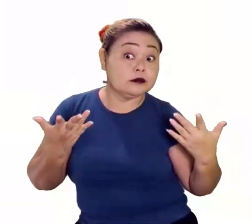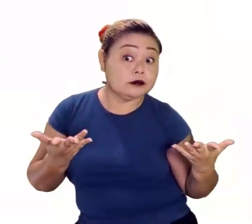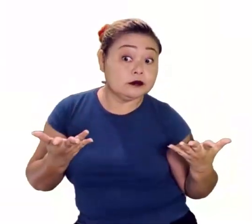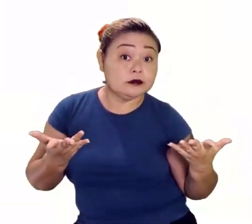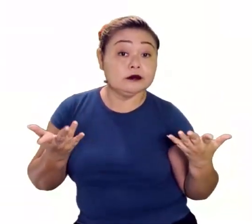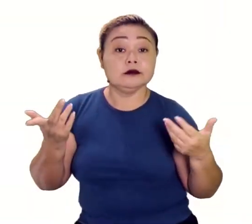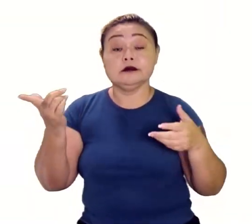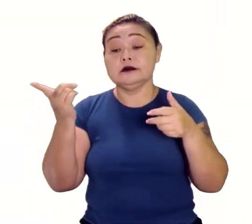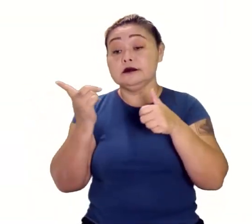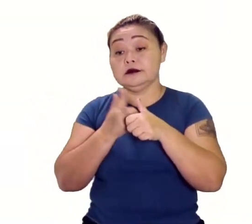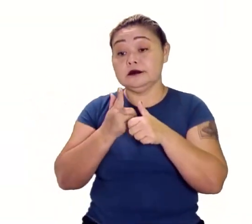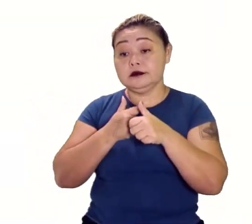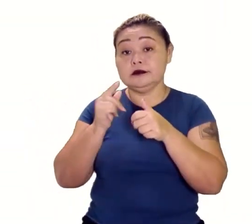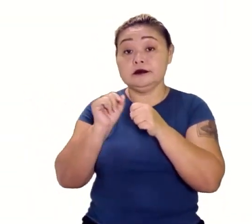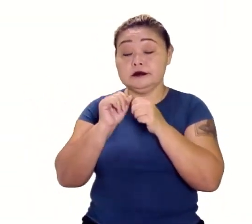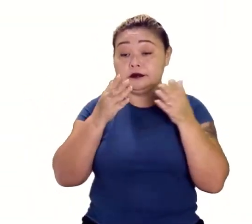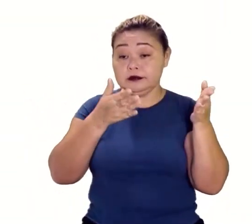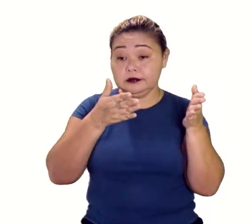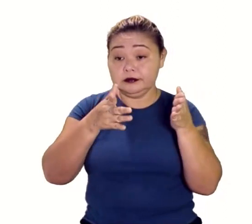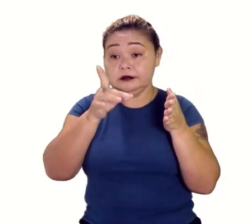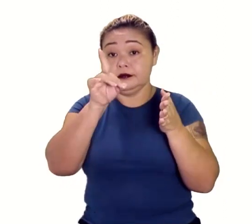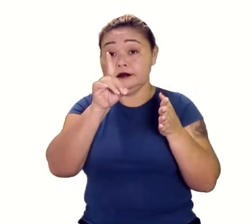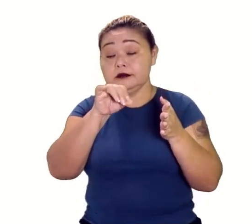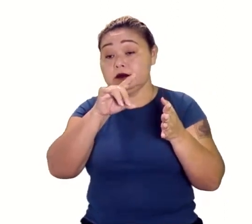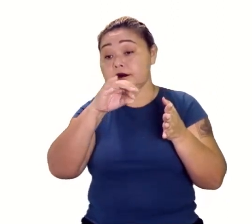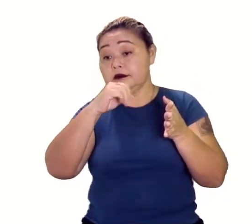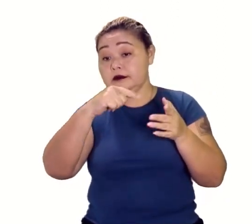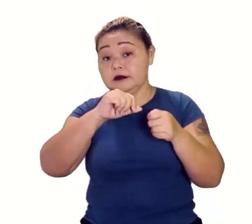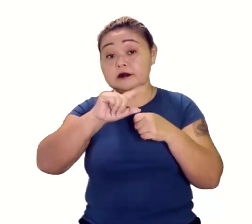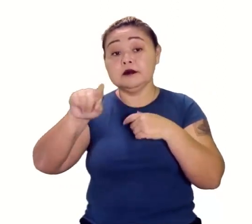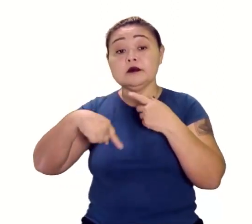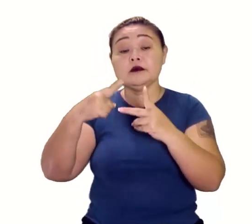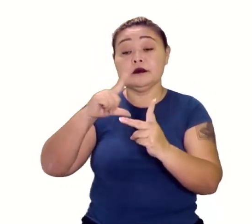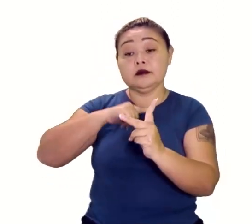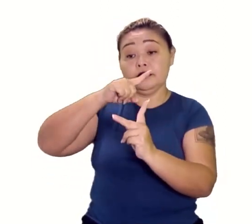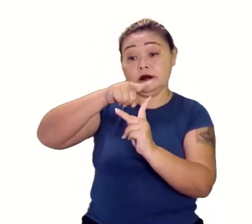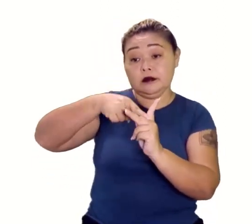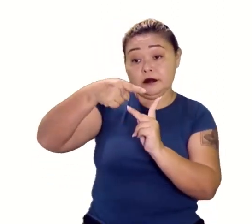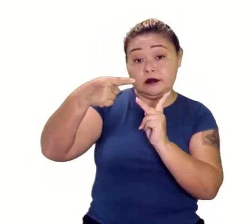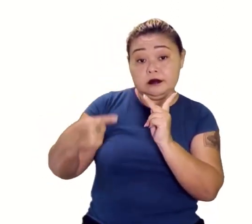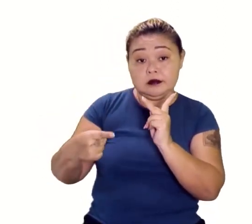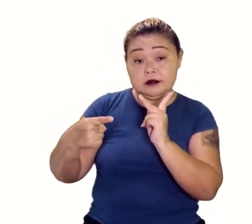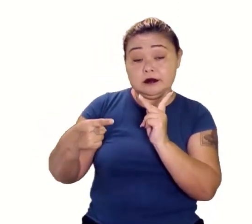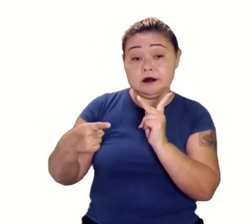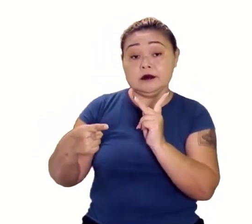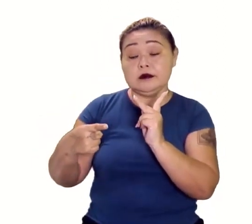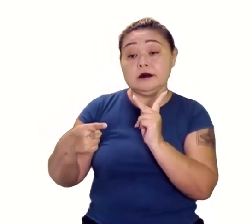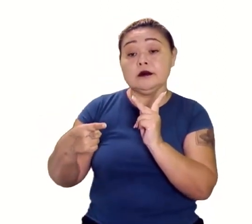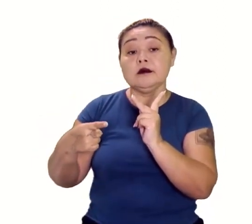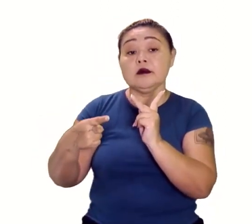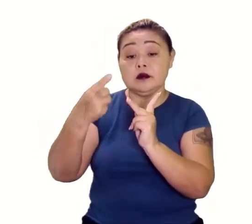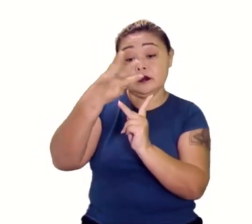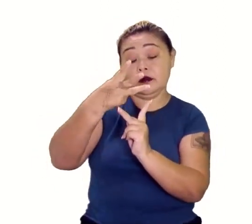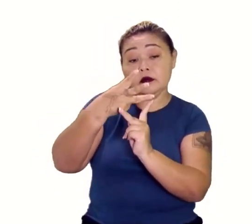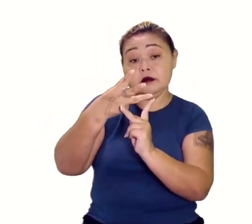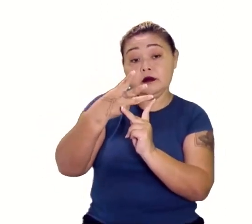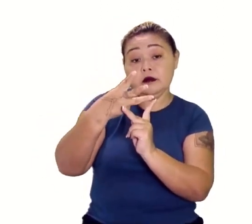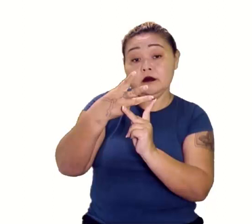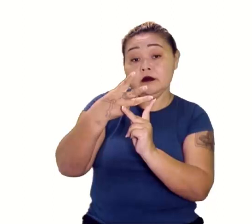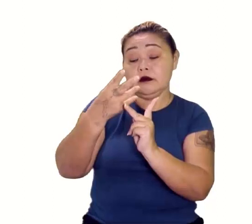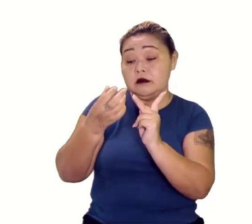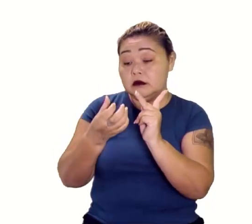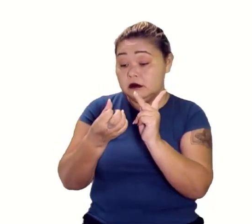vamos primeiro aprender as partes da radiciação, vamos lembrar. Vamos lá, aí nós temos a estrutura da raiz, né, cúbica